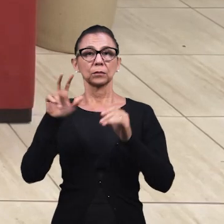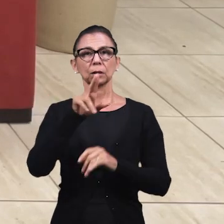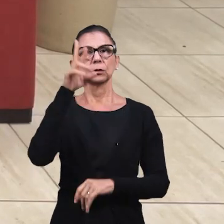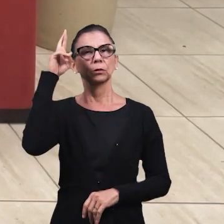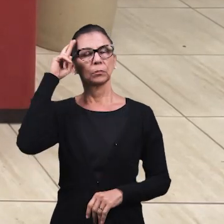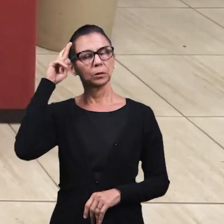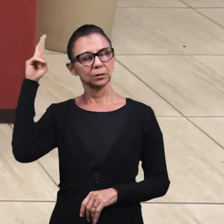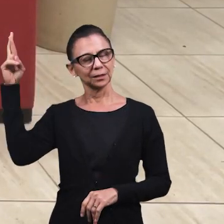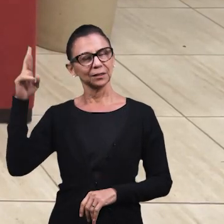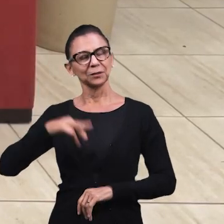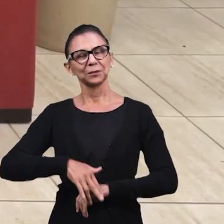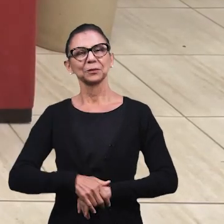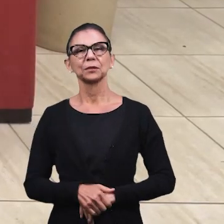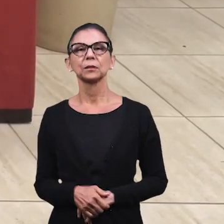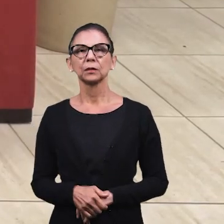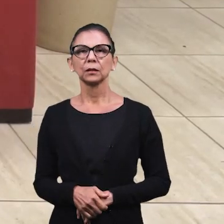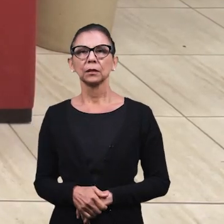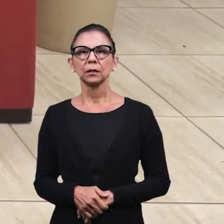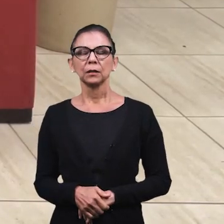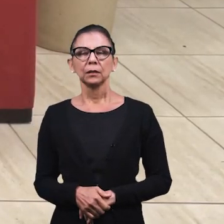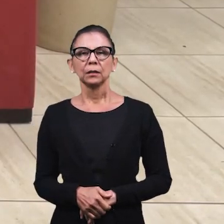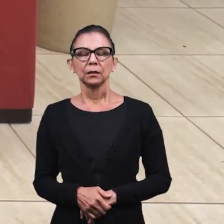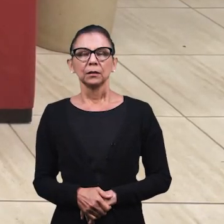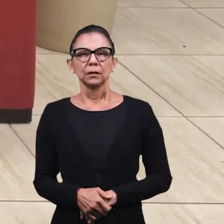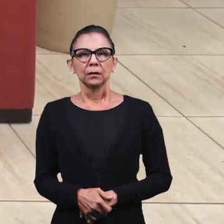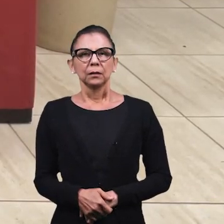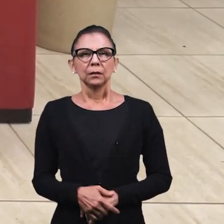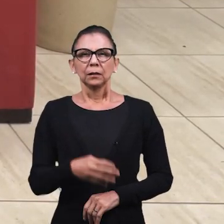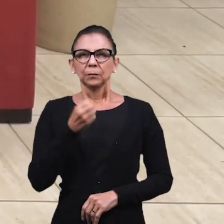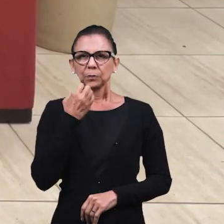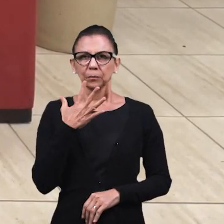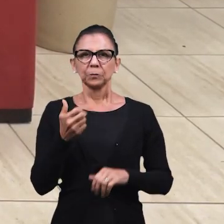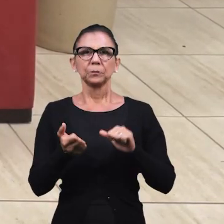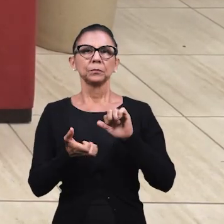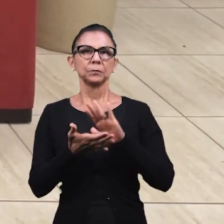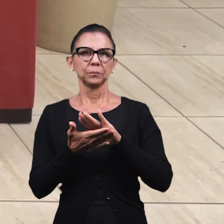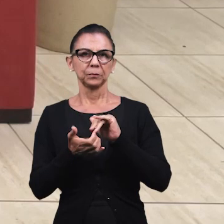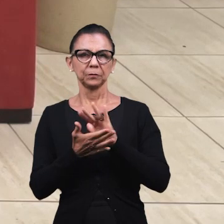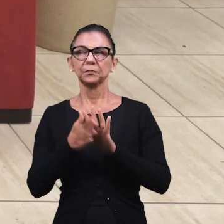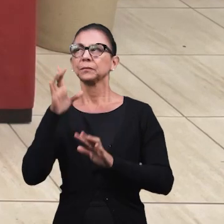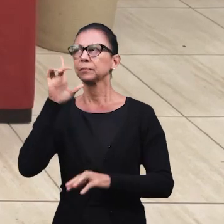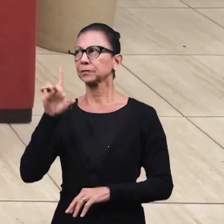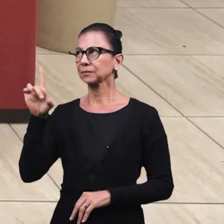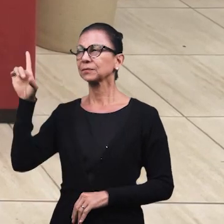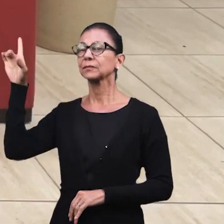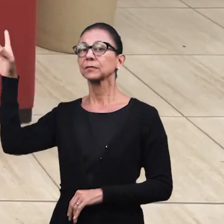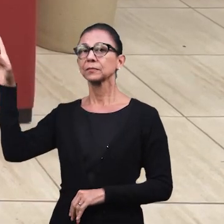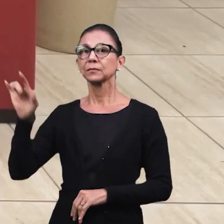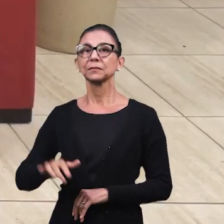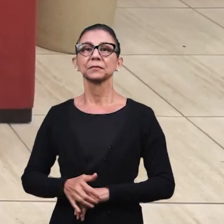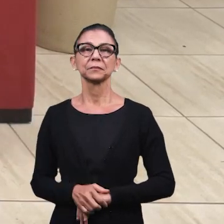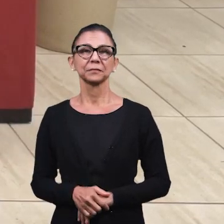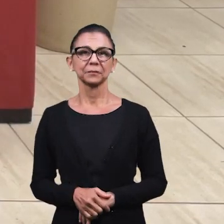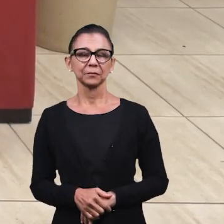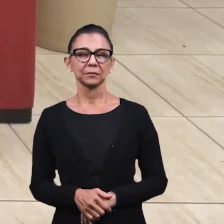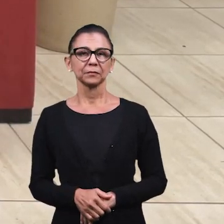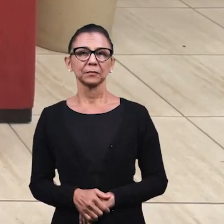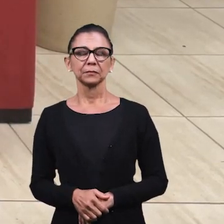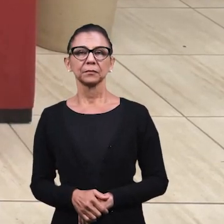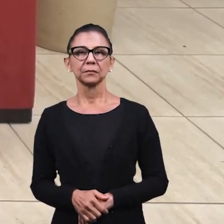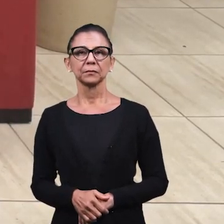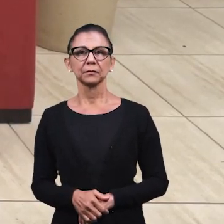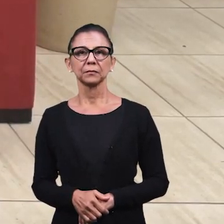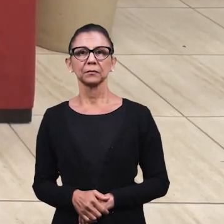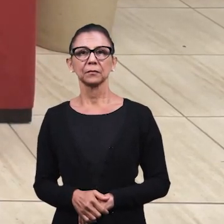Louvado seja o nome do Senhor, meus irmãos. Não cansamos de repetir como é bom louvar ao nosso Deus. E nós